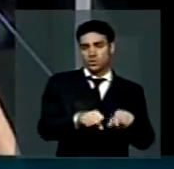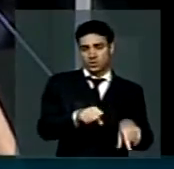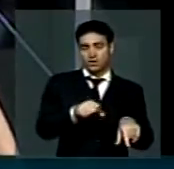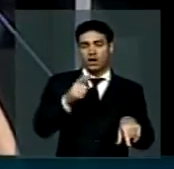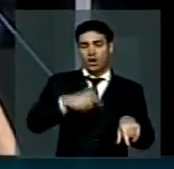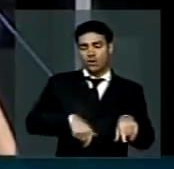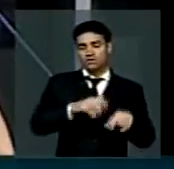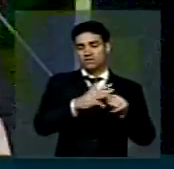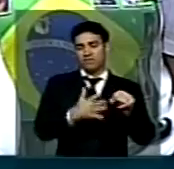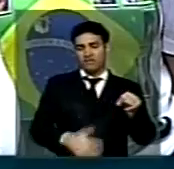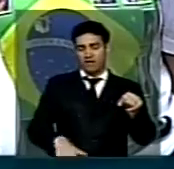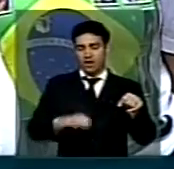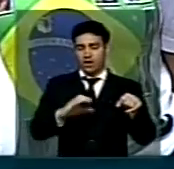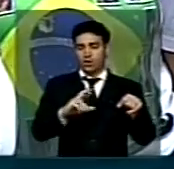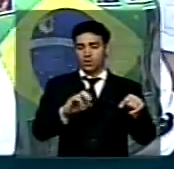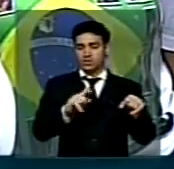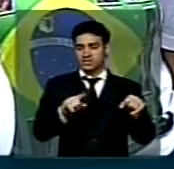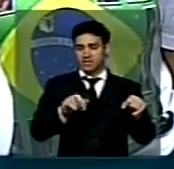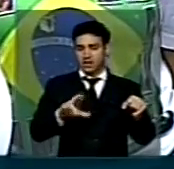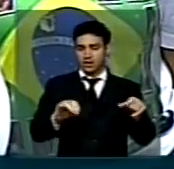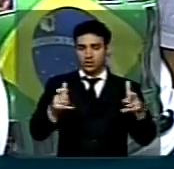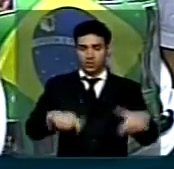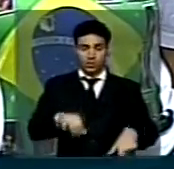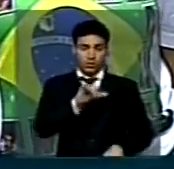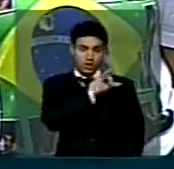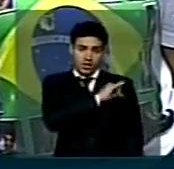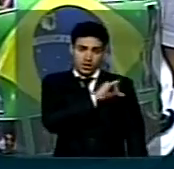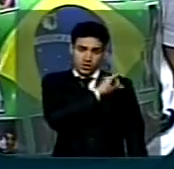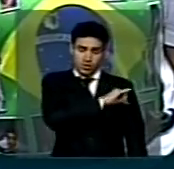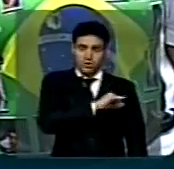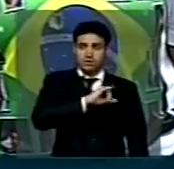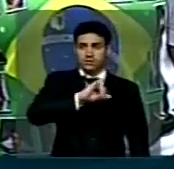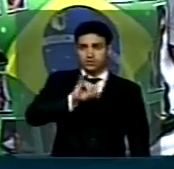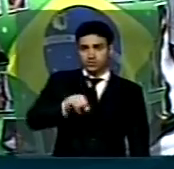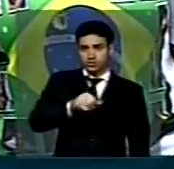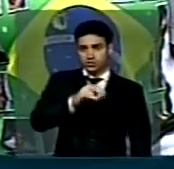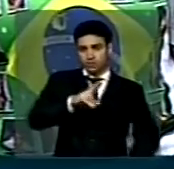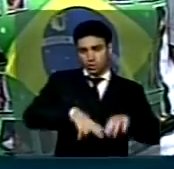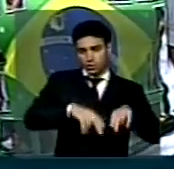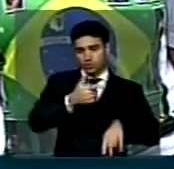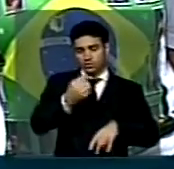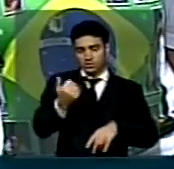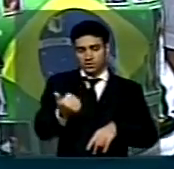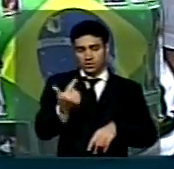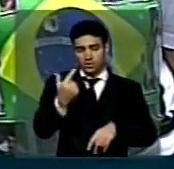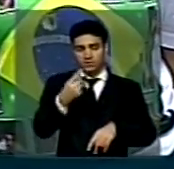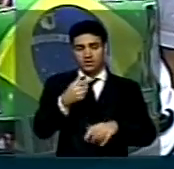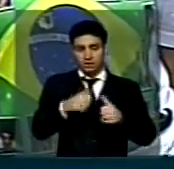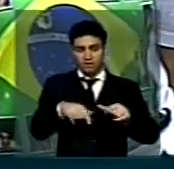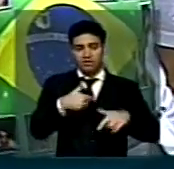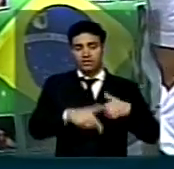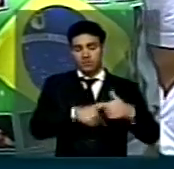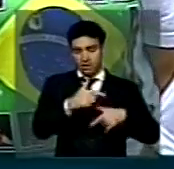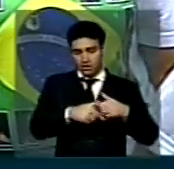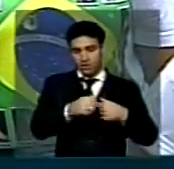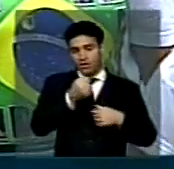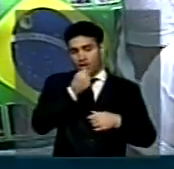Vila Cruzeiro, no Rio de Janeiro, em junho de 2002, quando fazia uma